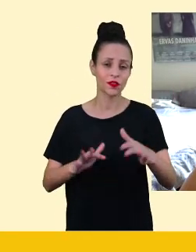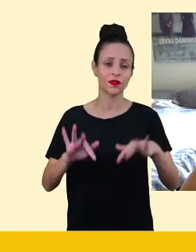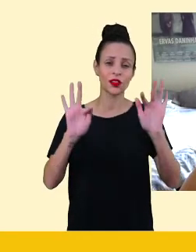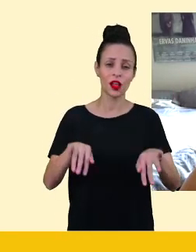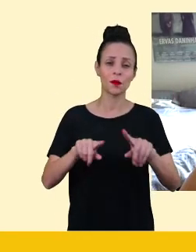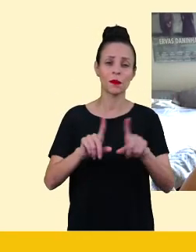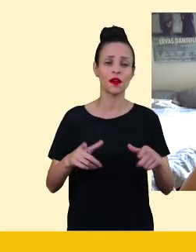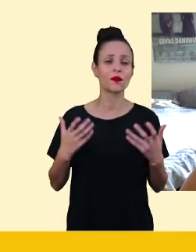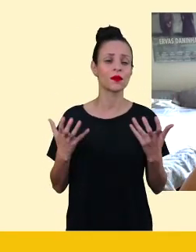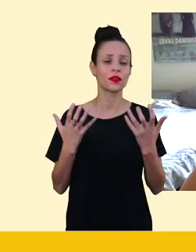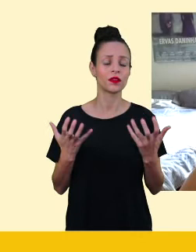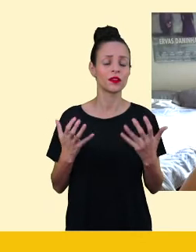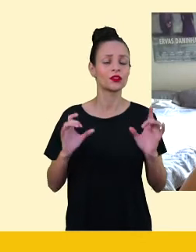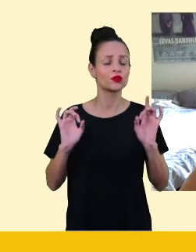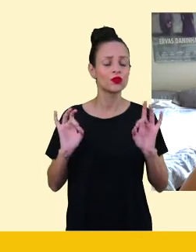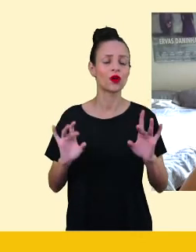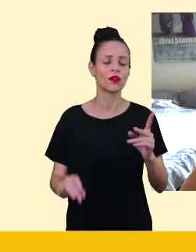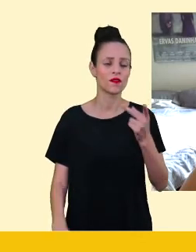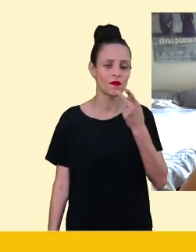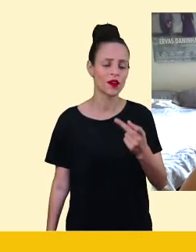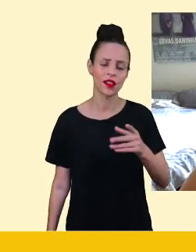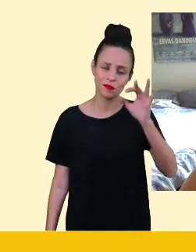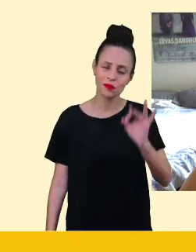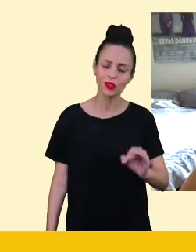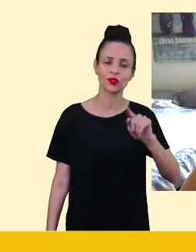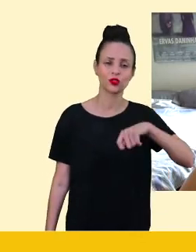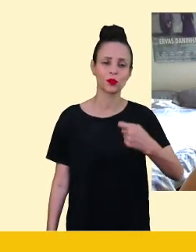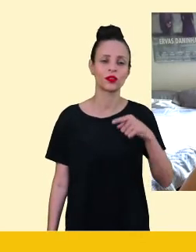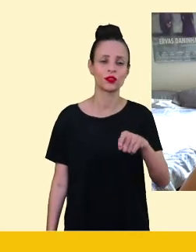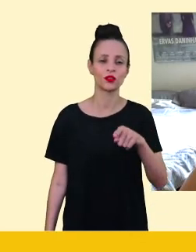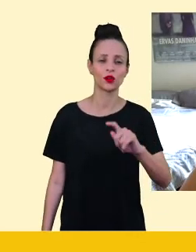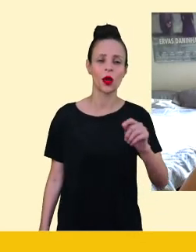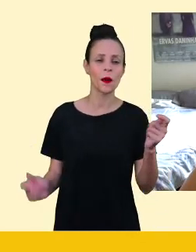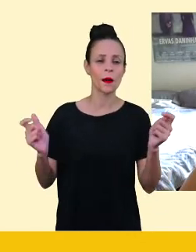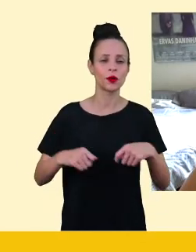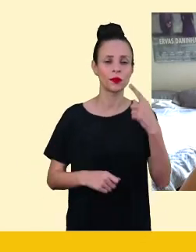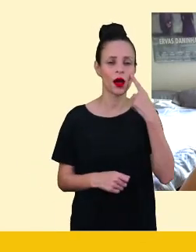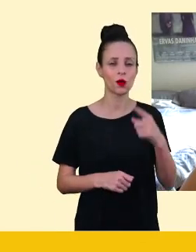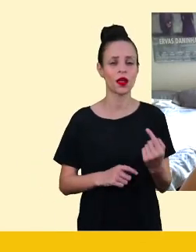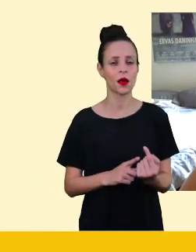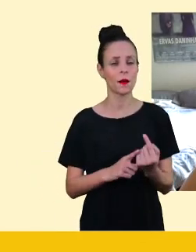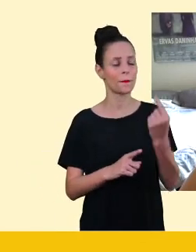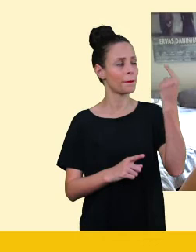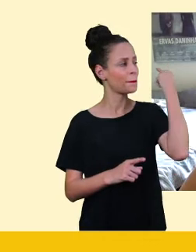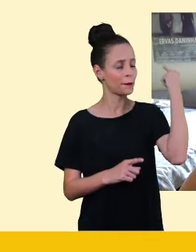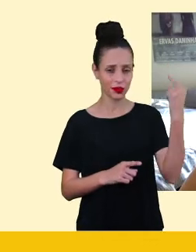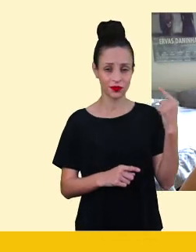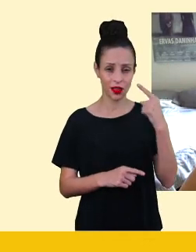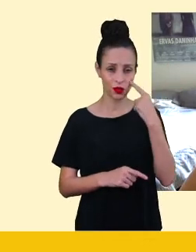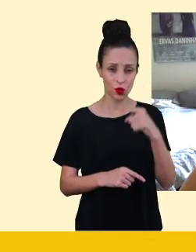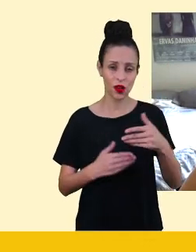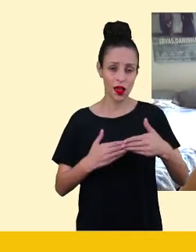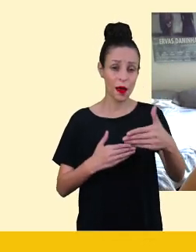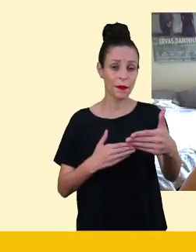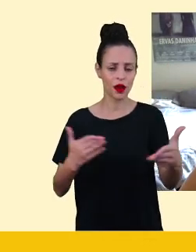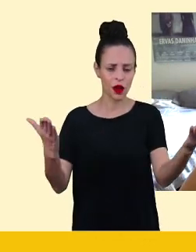temporalidades. E a gente precisa ir se encaminhando para a finalização, mas eu queria só falando justamente disso,